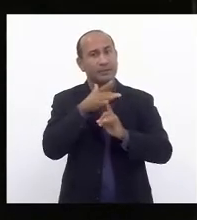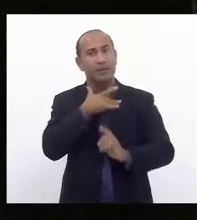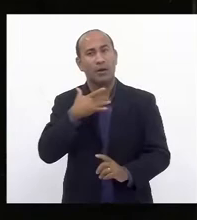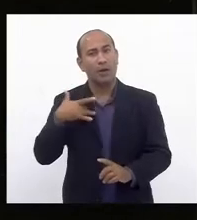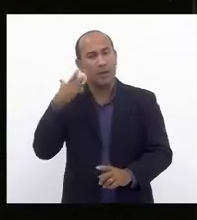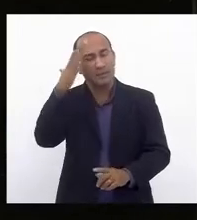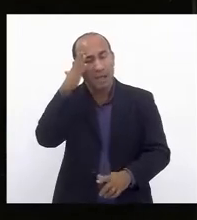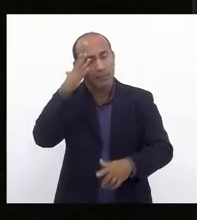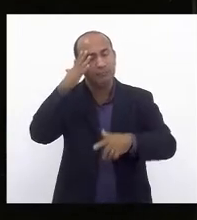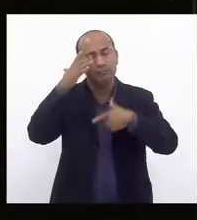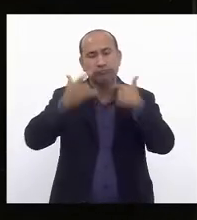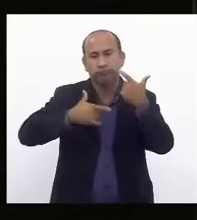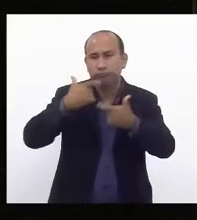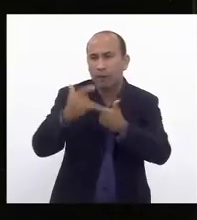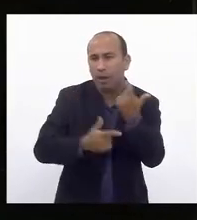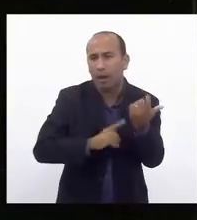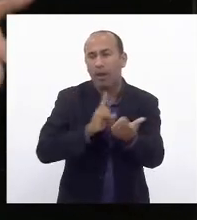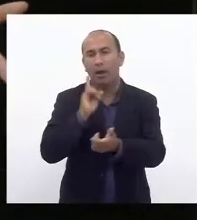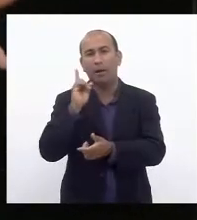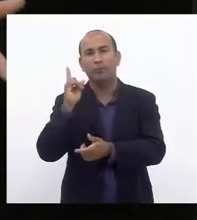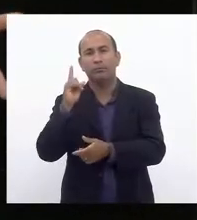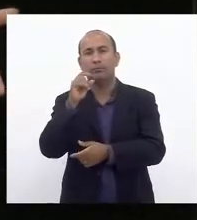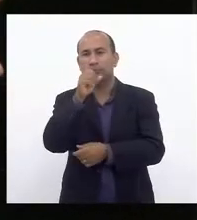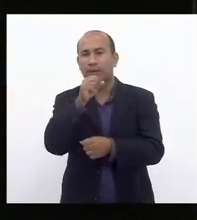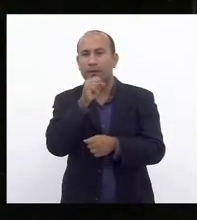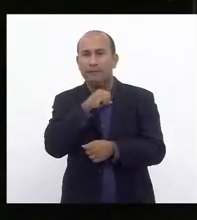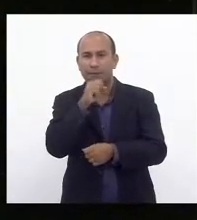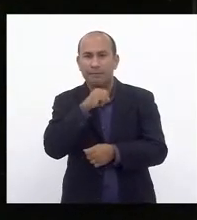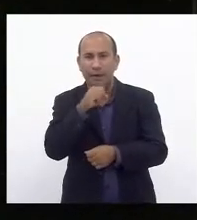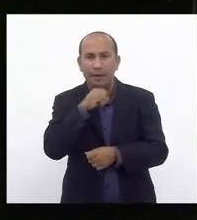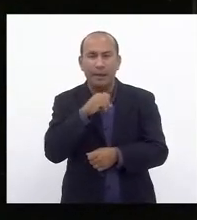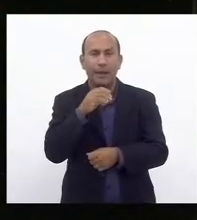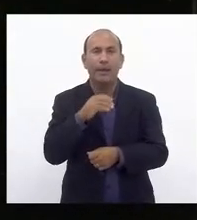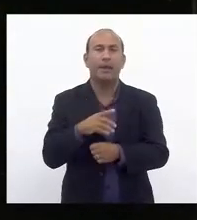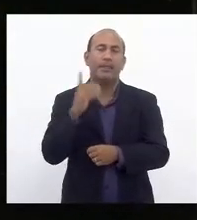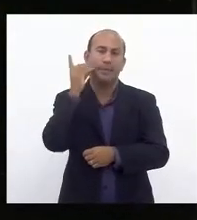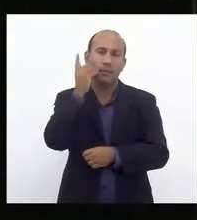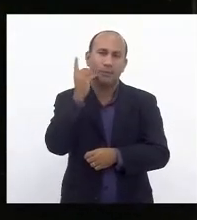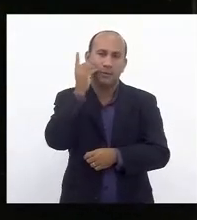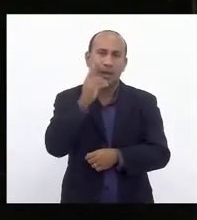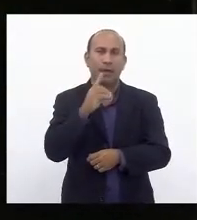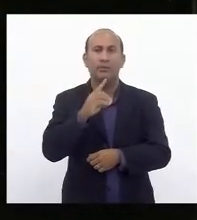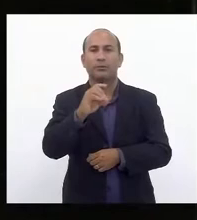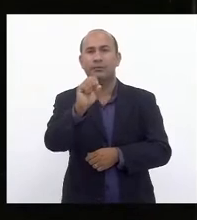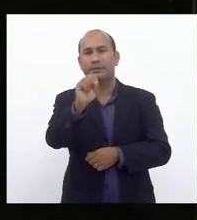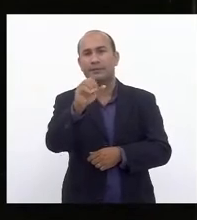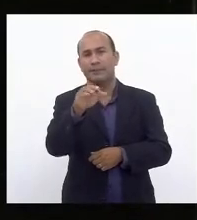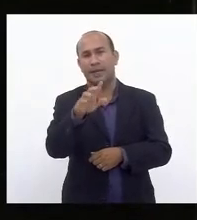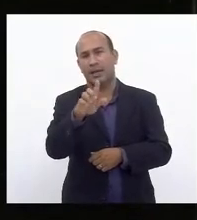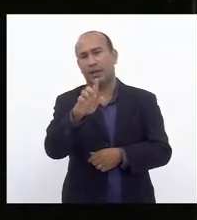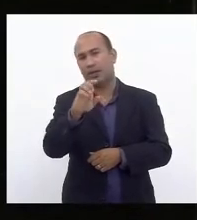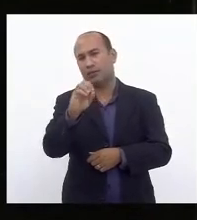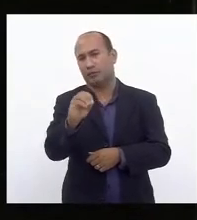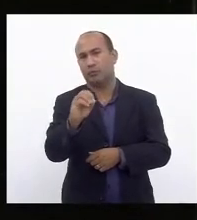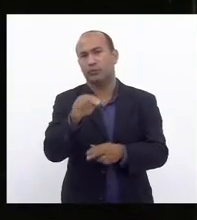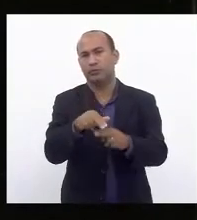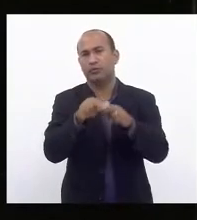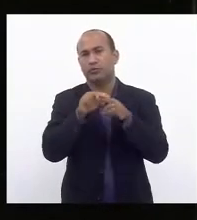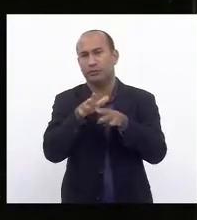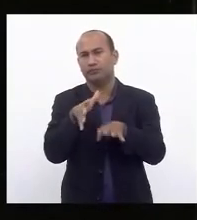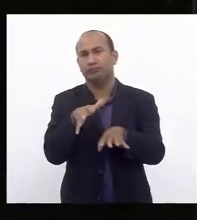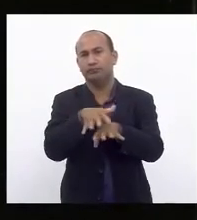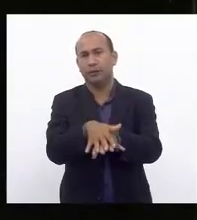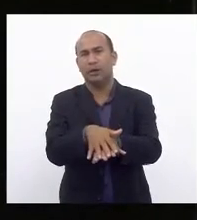luta antiga desde o secretário Sérgio Cortes, quando ele implementou a